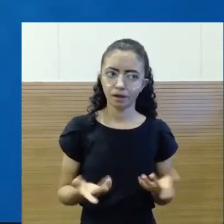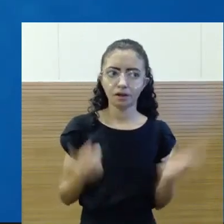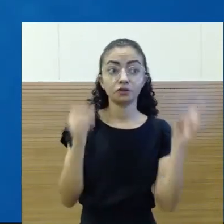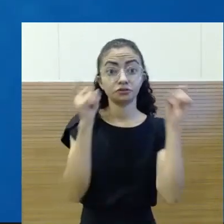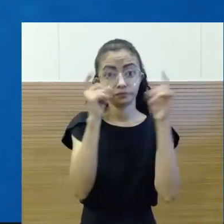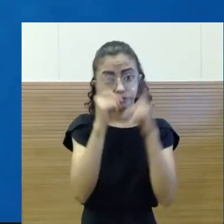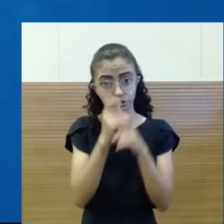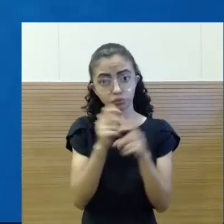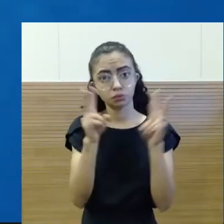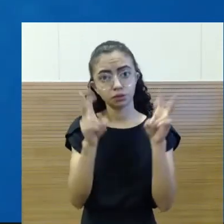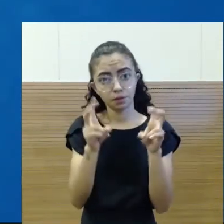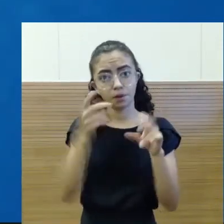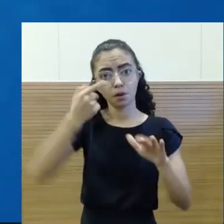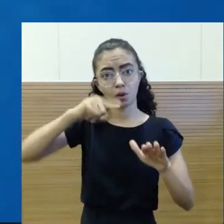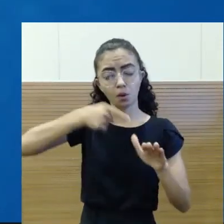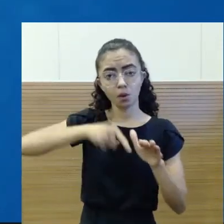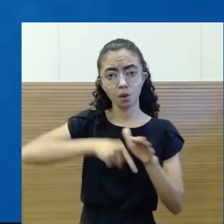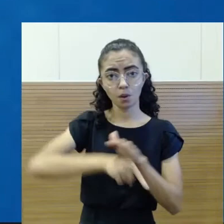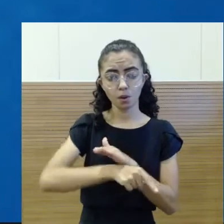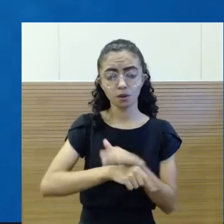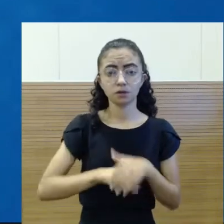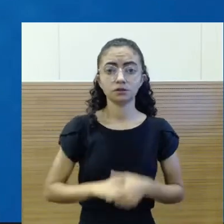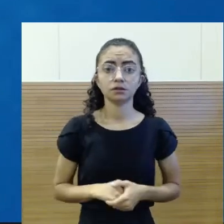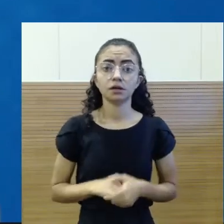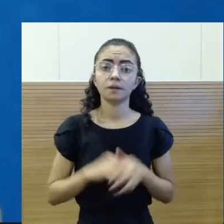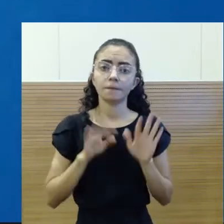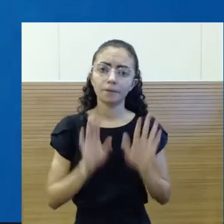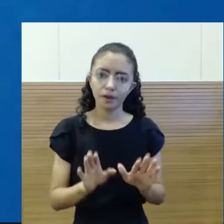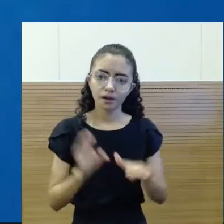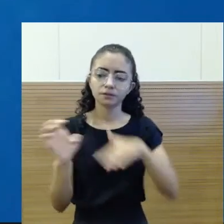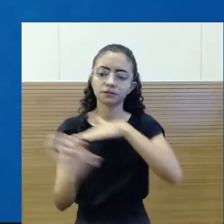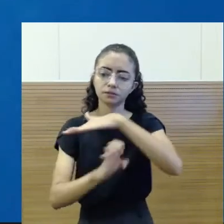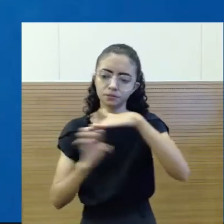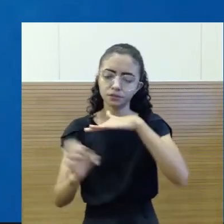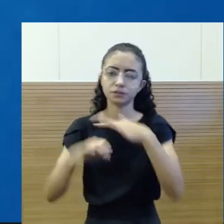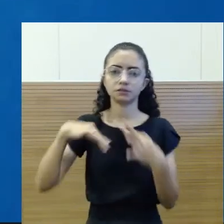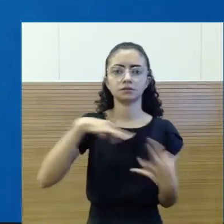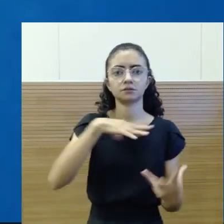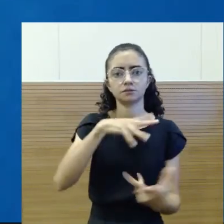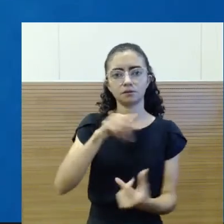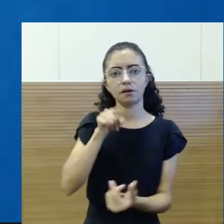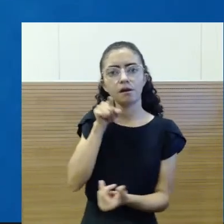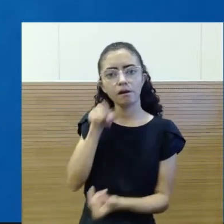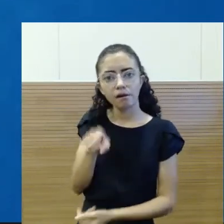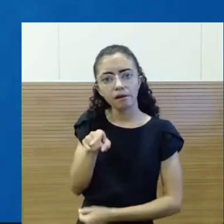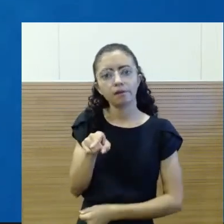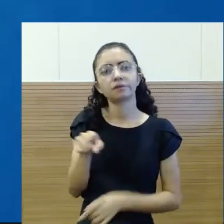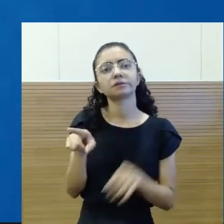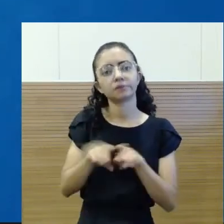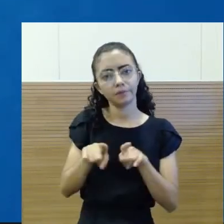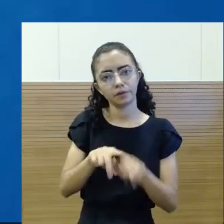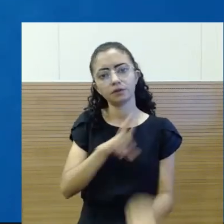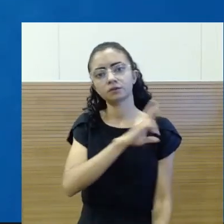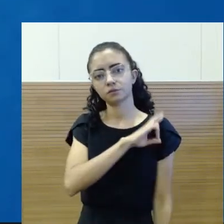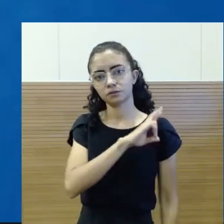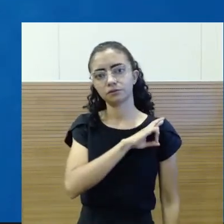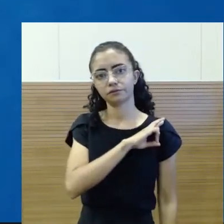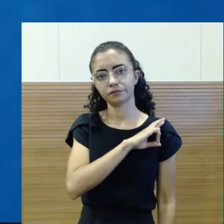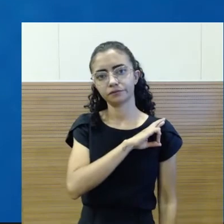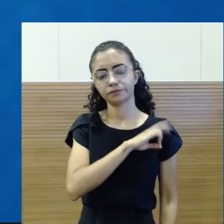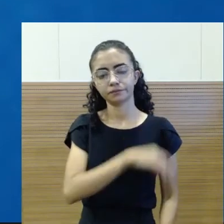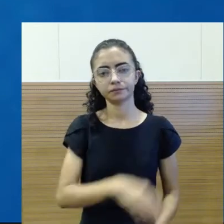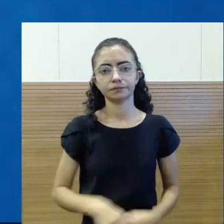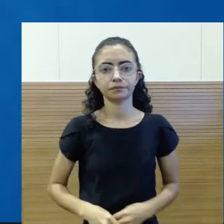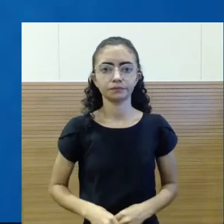questão complexa, e certamente as empresas multinacionais têm a sua responsabilidade. Obrigado.